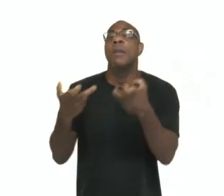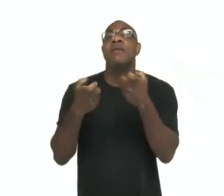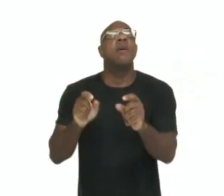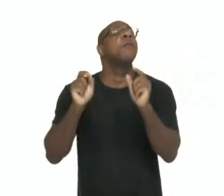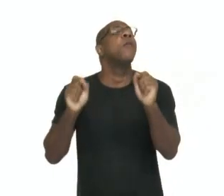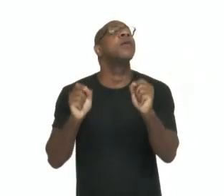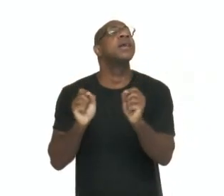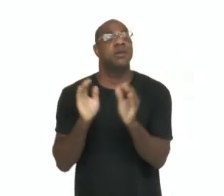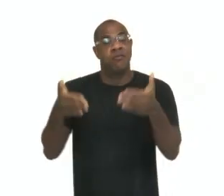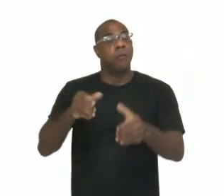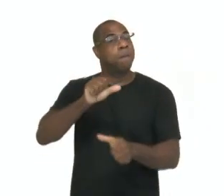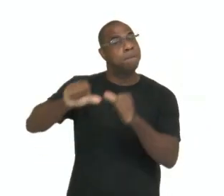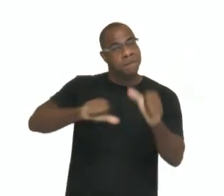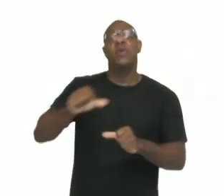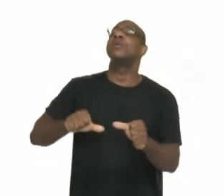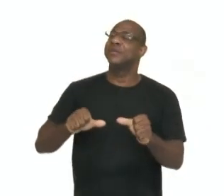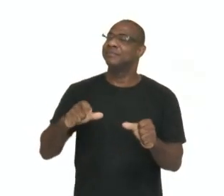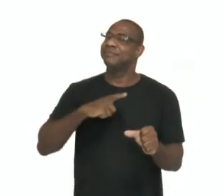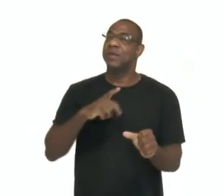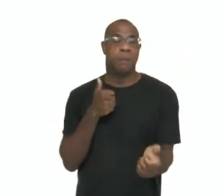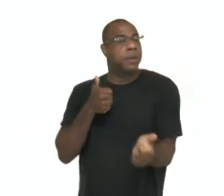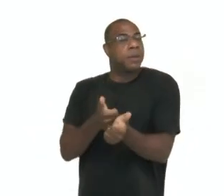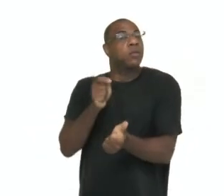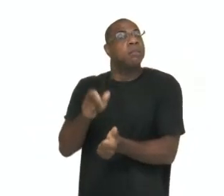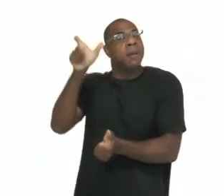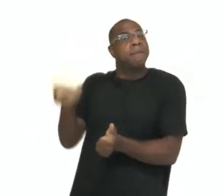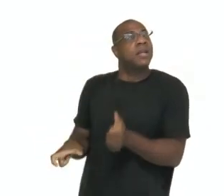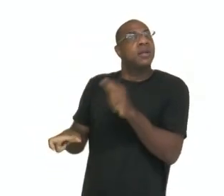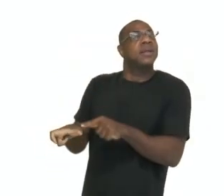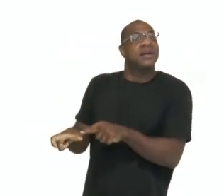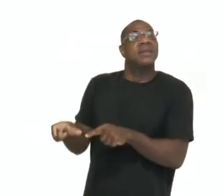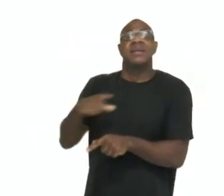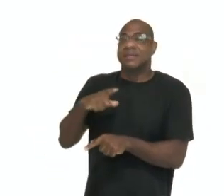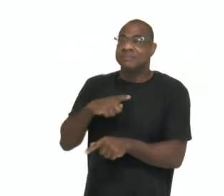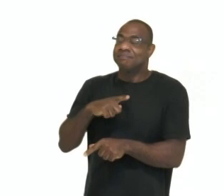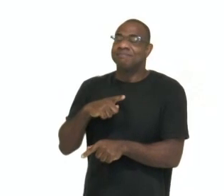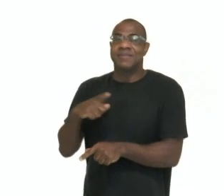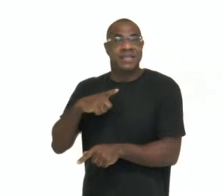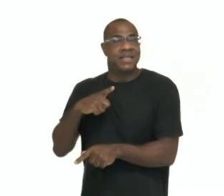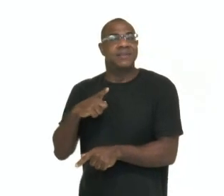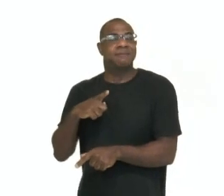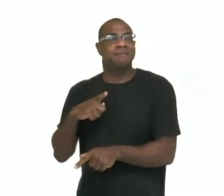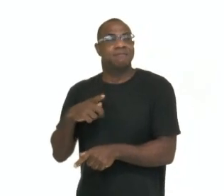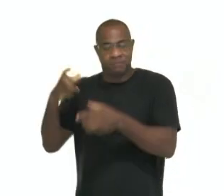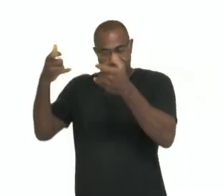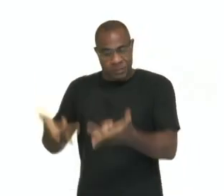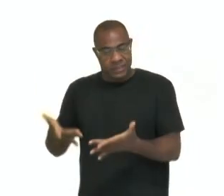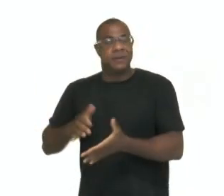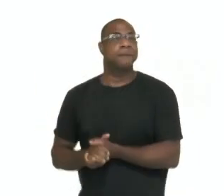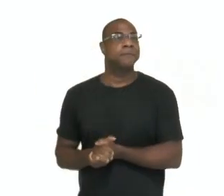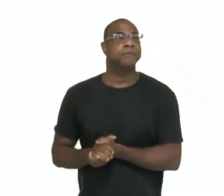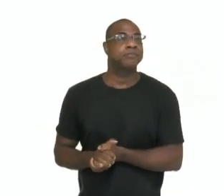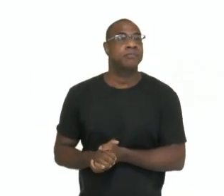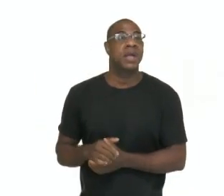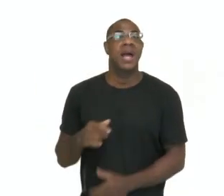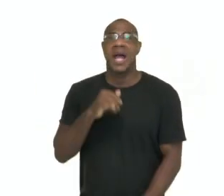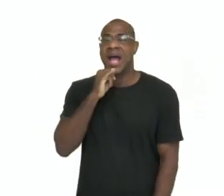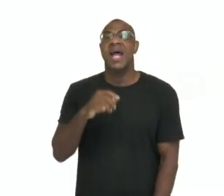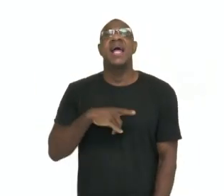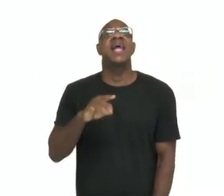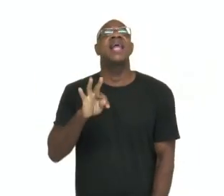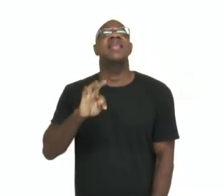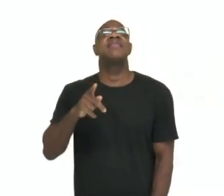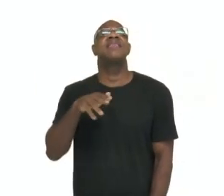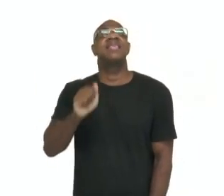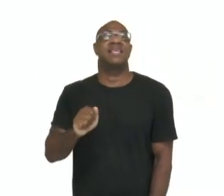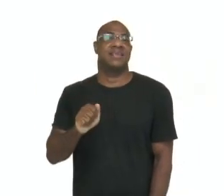que o foco muda e nos aproximamos de uma personagem que toma a palavra. Então ele diz assim, ó, tínhamos um busto